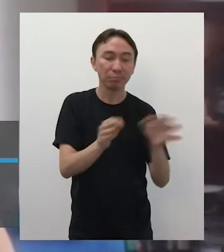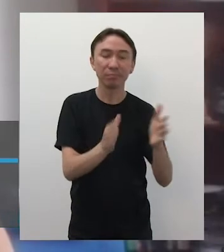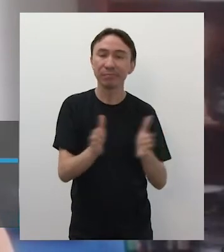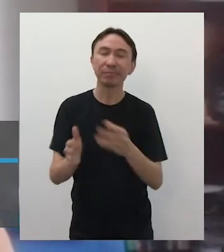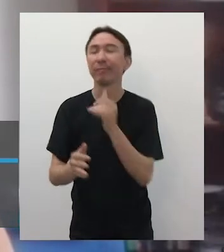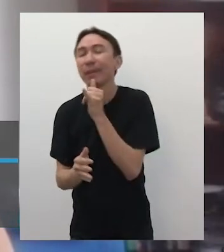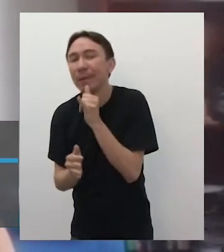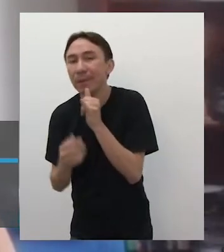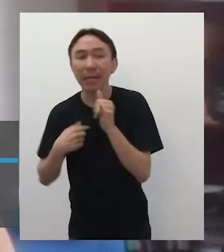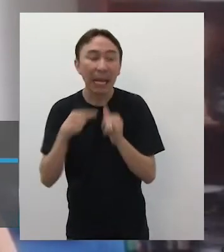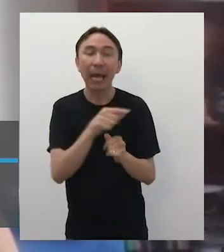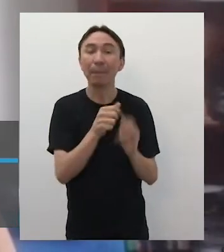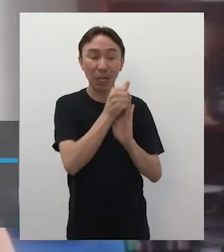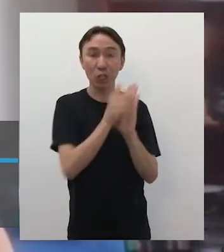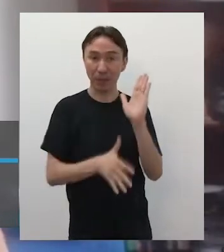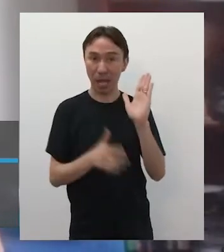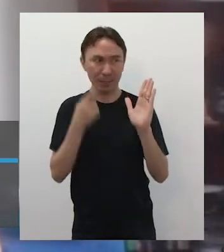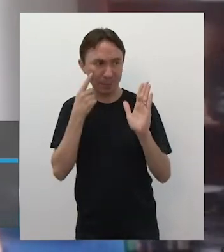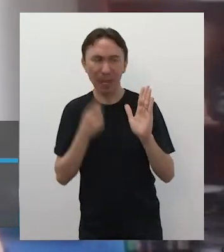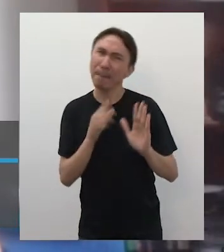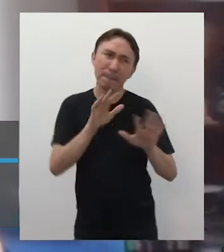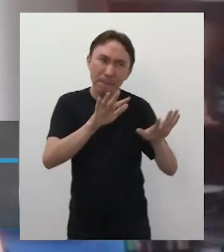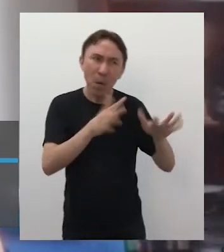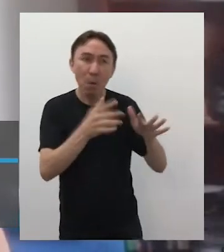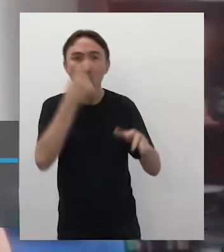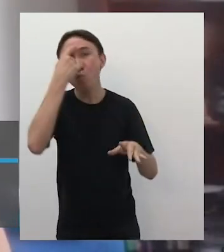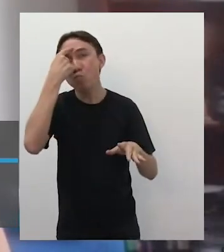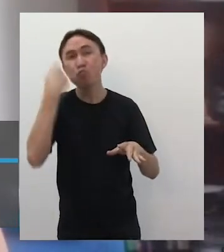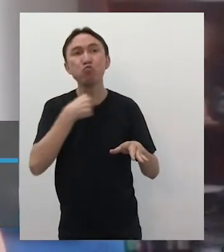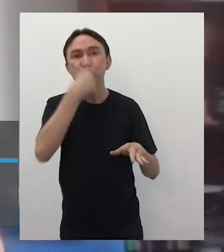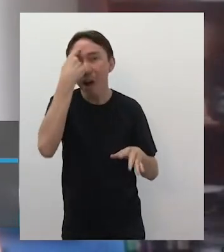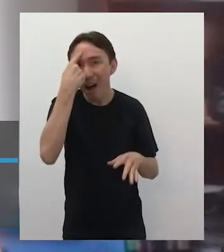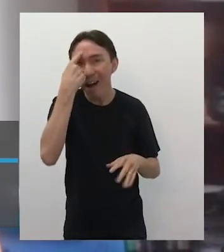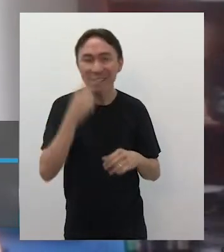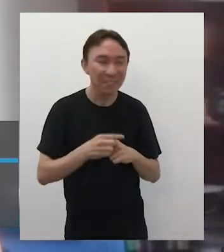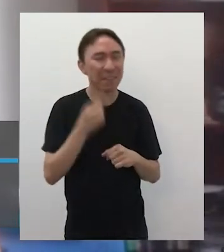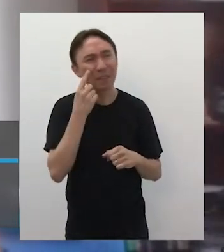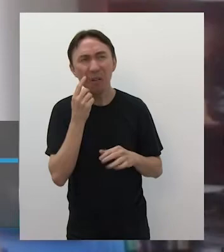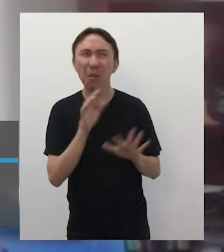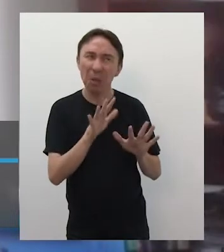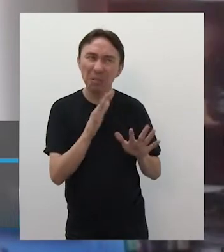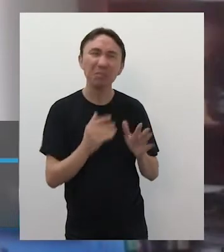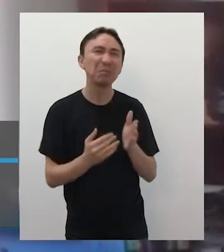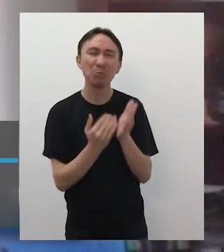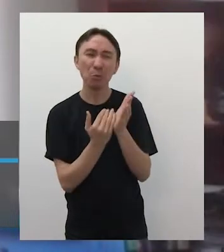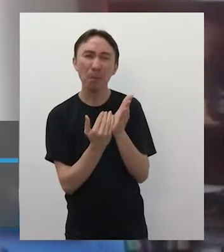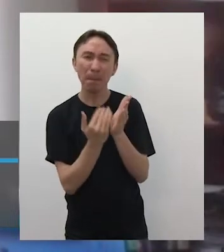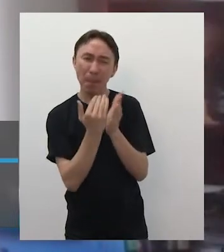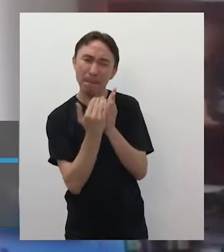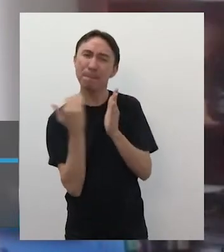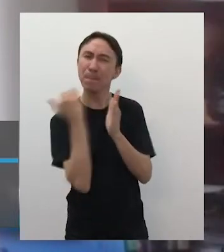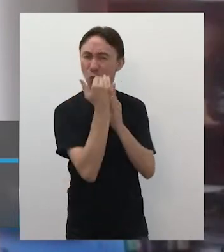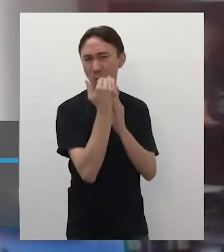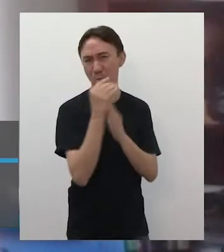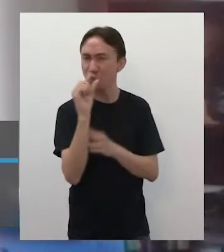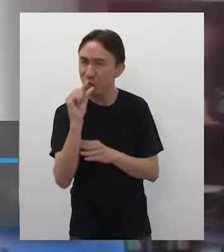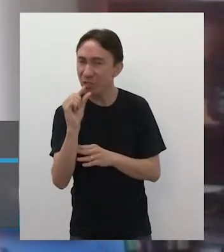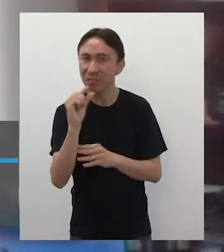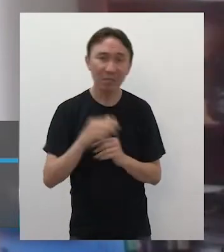isso também ajuda a gente a priorizar o que realmente a gente precisa fazer naquele momento, quanto tempo a